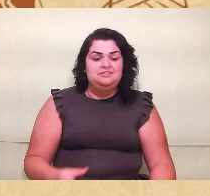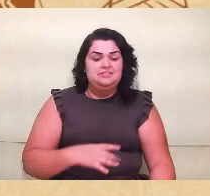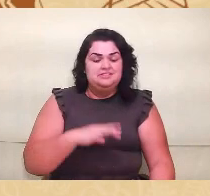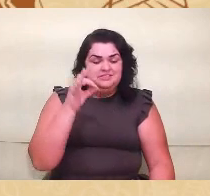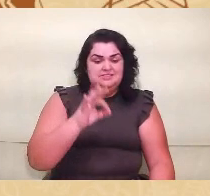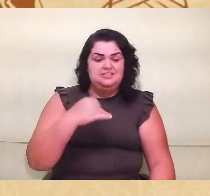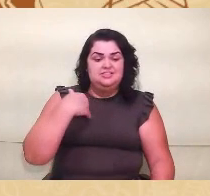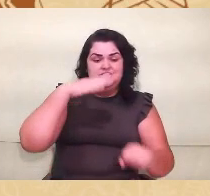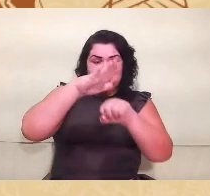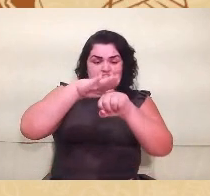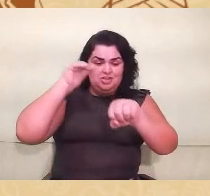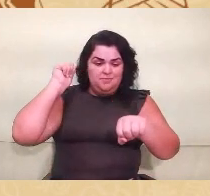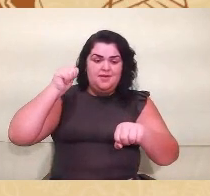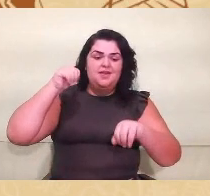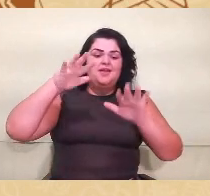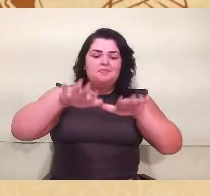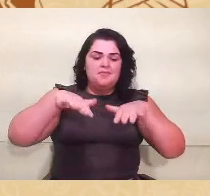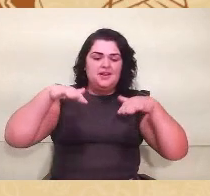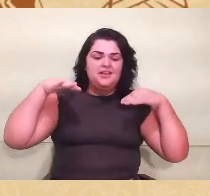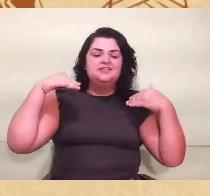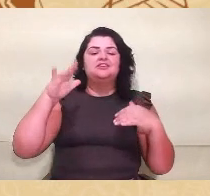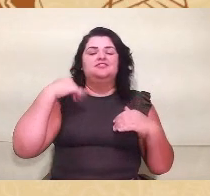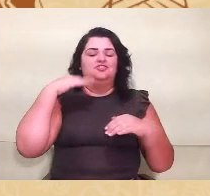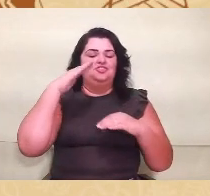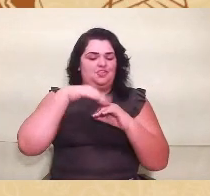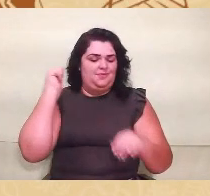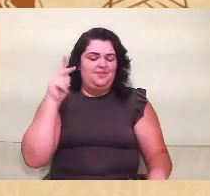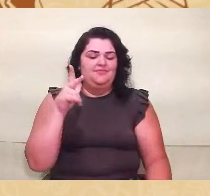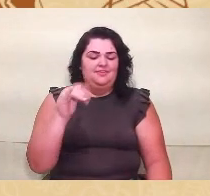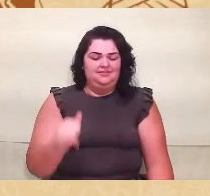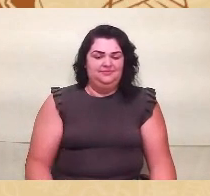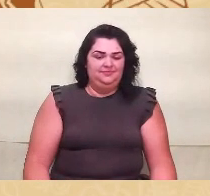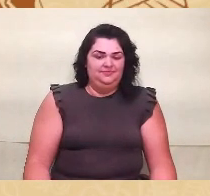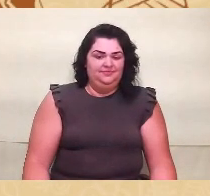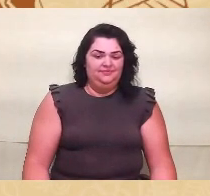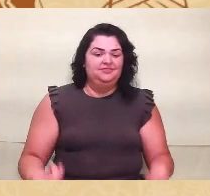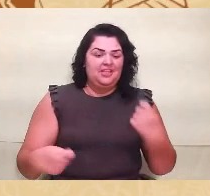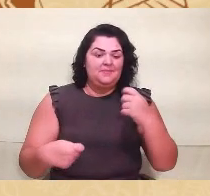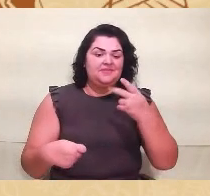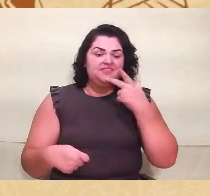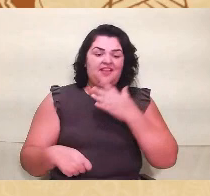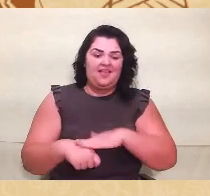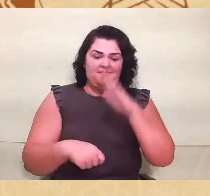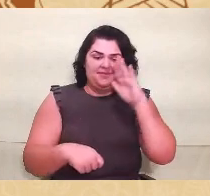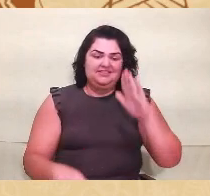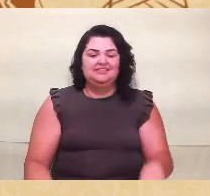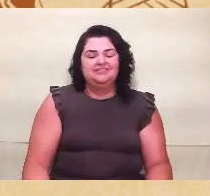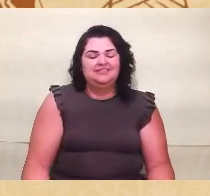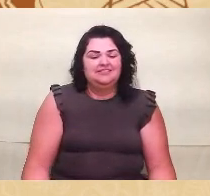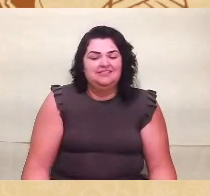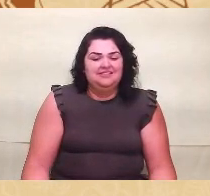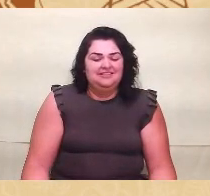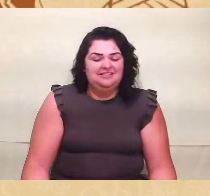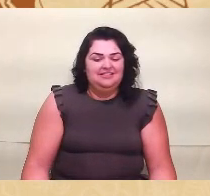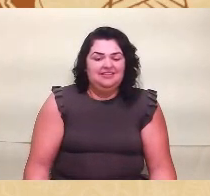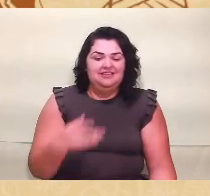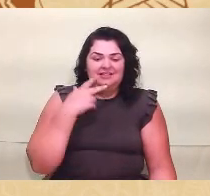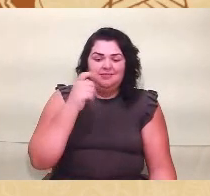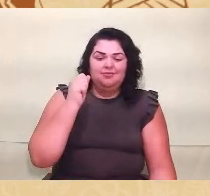para palestras na universidade. Você precisa falar mais. Pode chamar, até